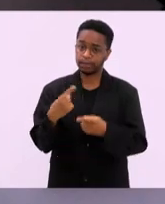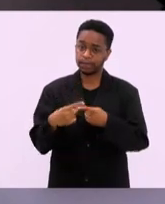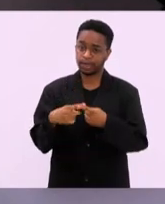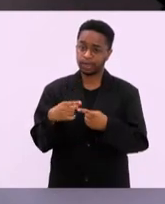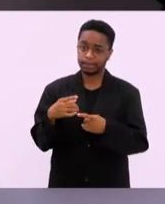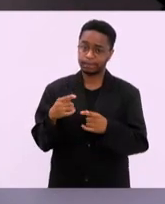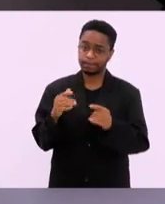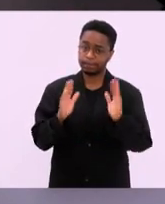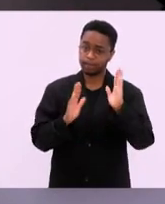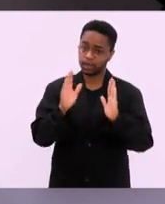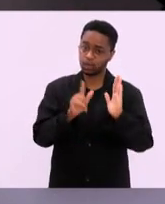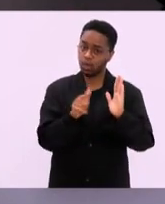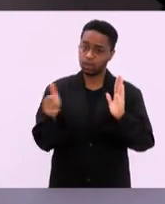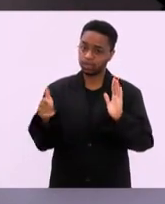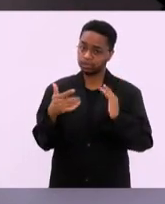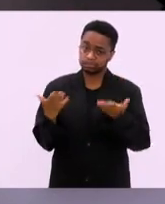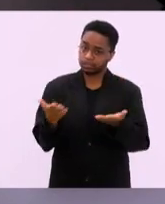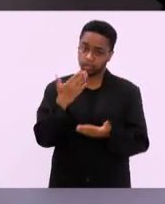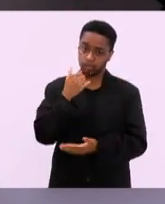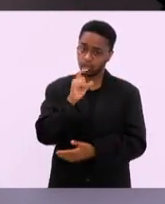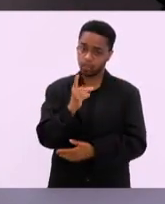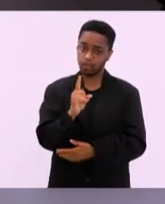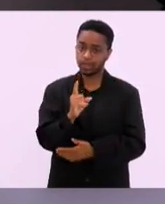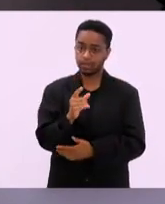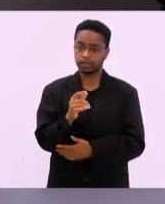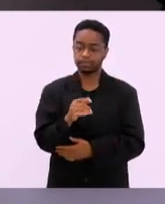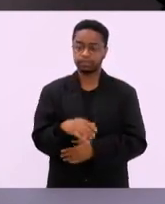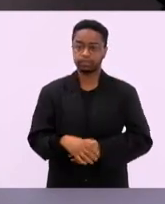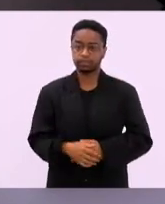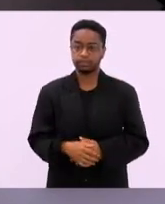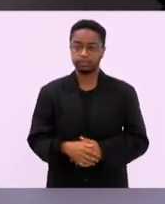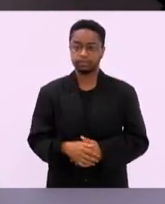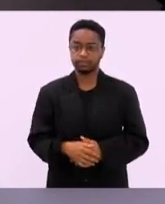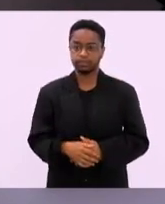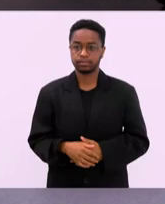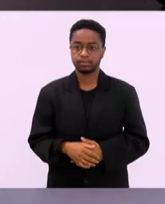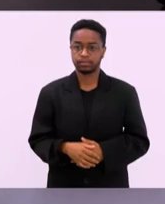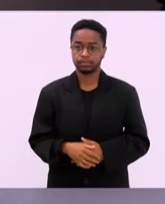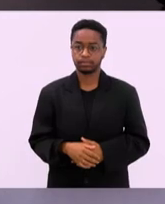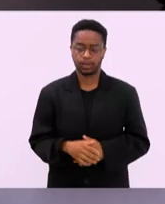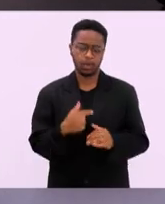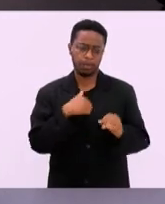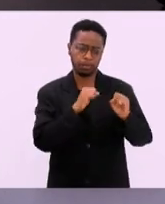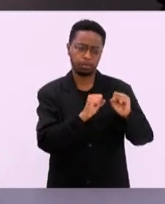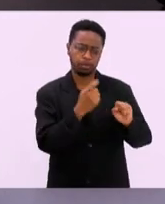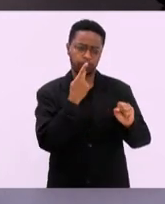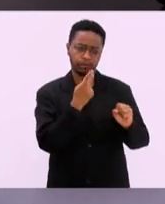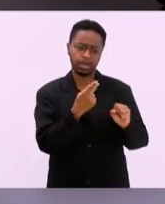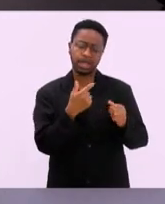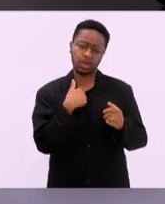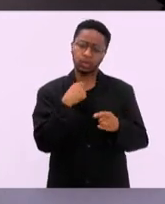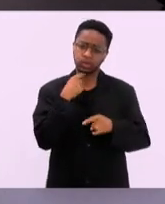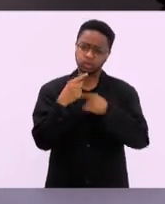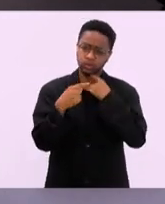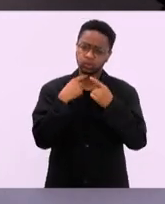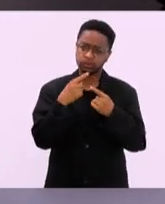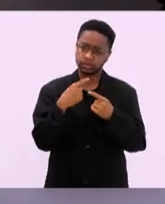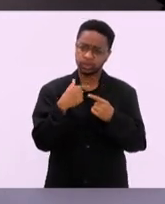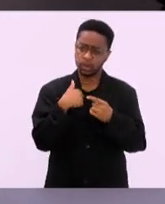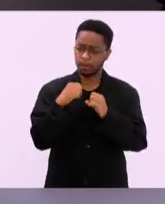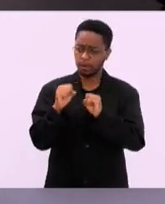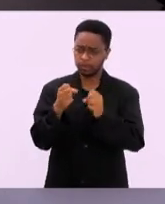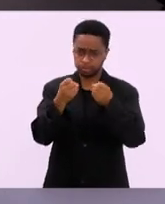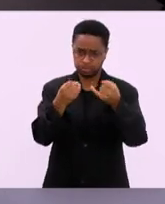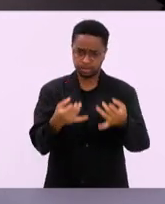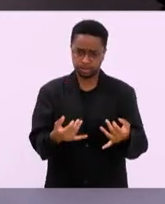seu tempo. O senhor nunca comeu mulato velho, que é o bagre salgado. Posso esclarecer, mas eu tô com essa dúvida. Posso esclarecer?